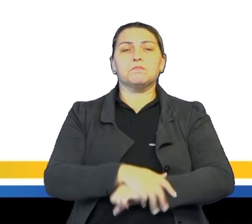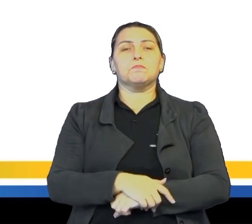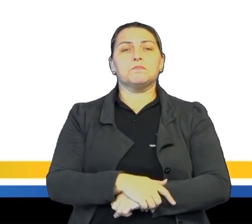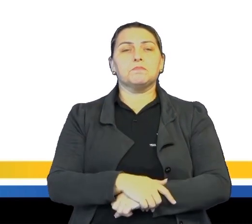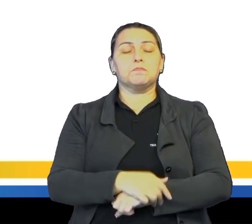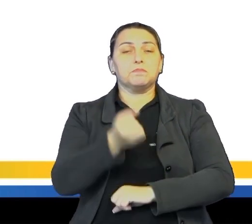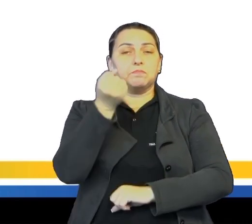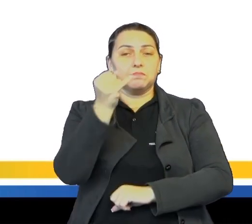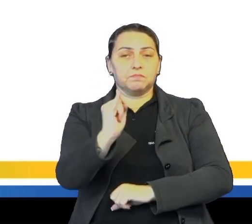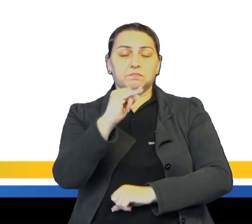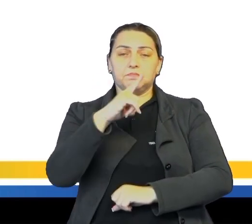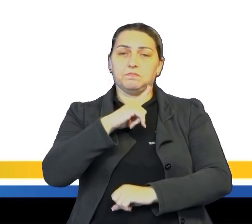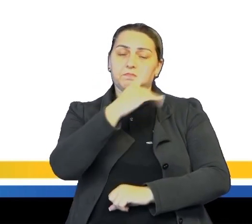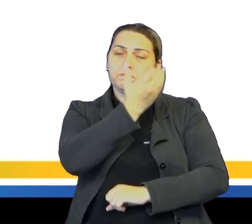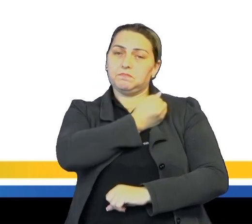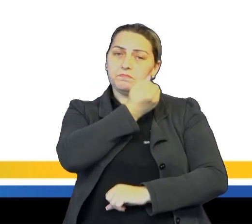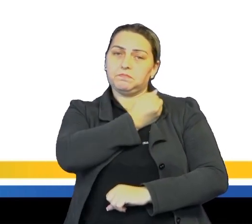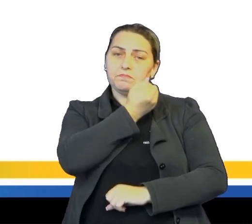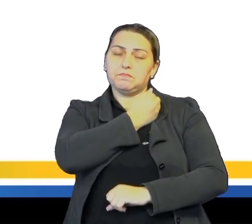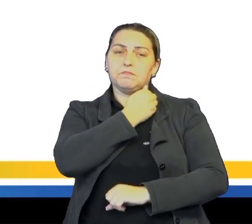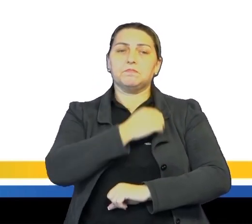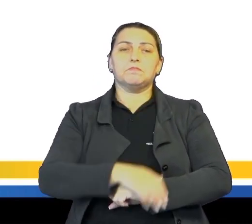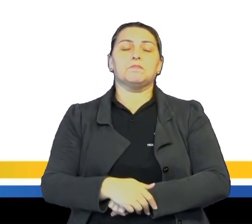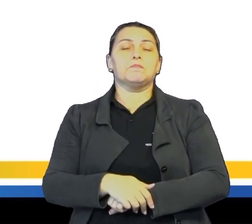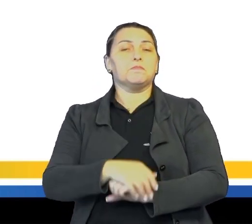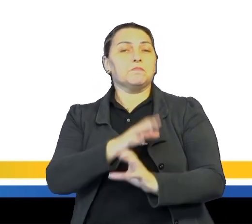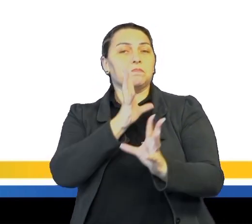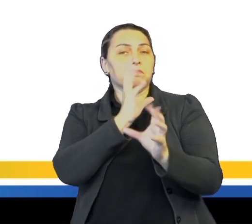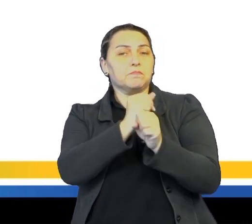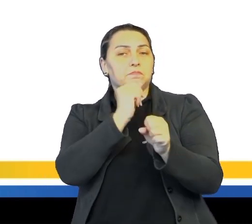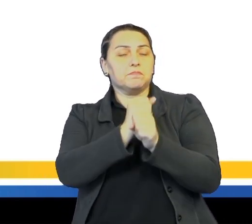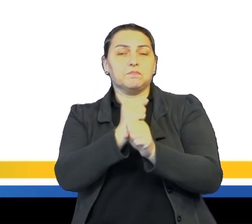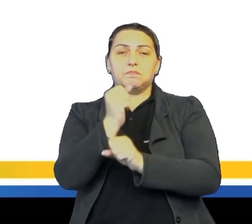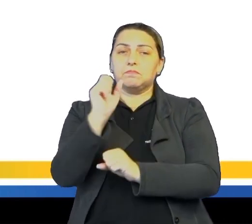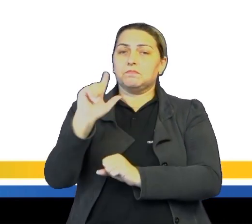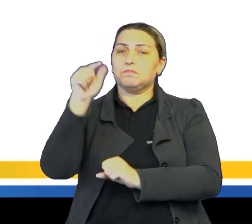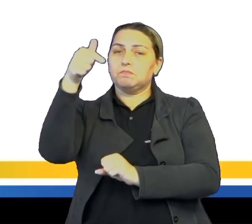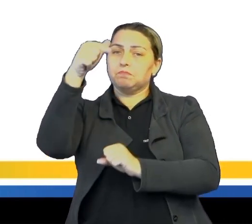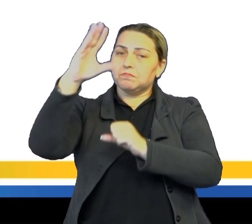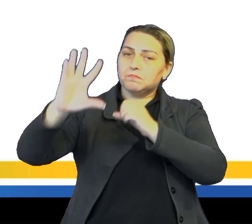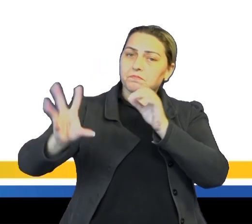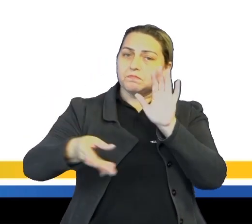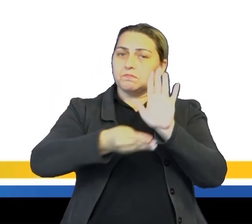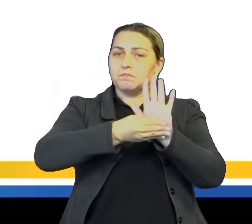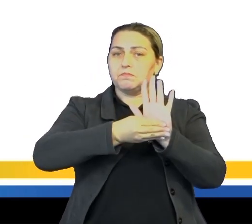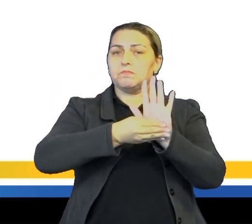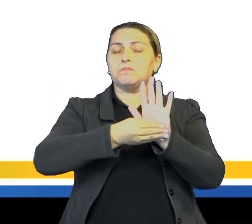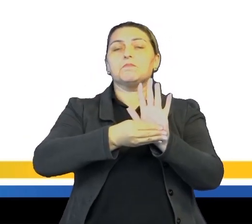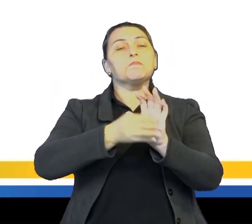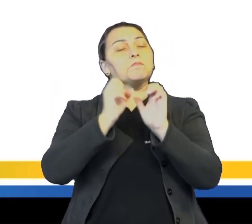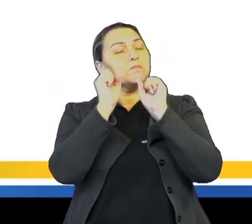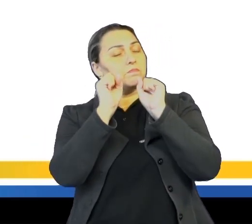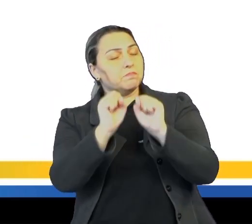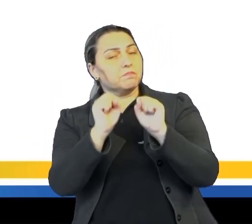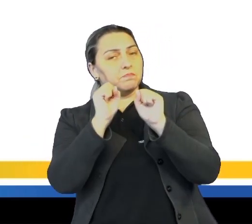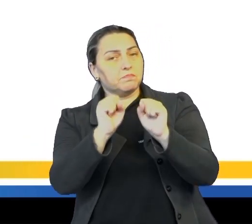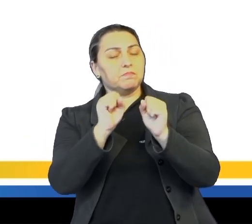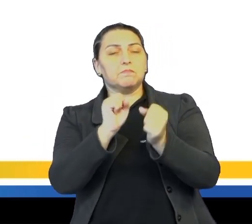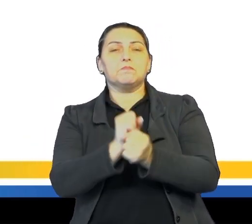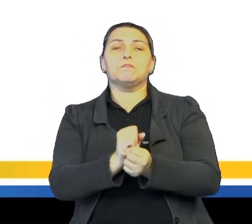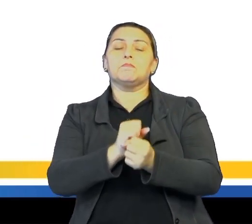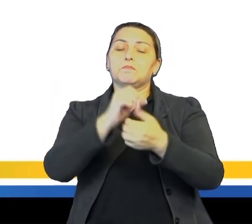se você tem um número somado com o outro adicionado ao outro você pode colocar